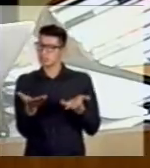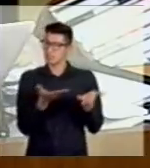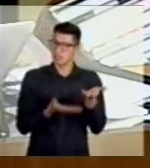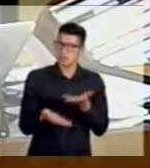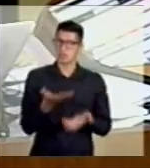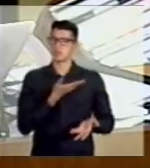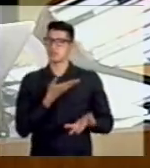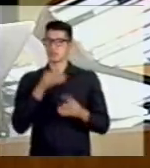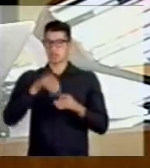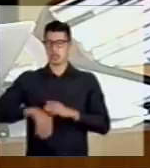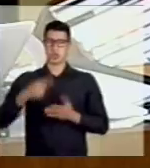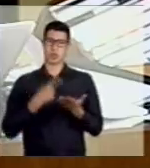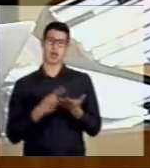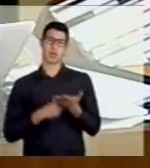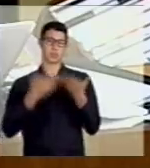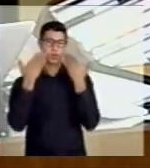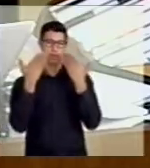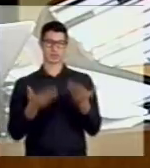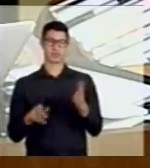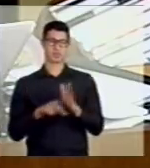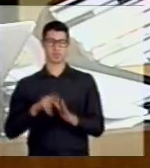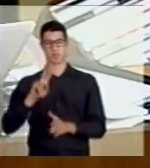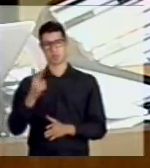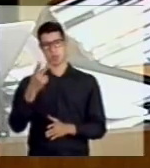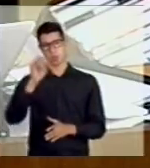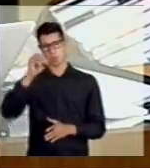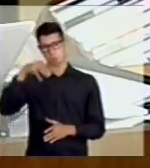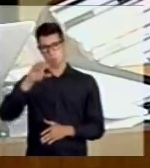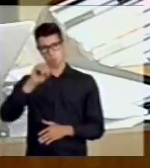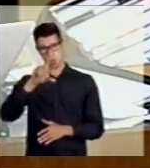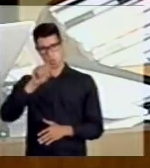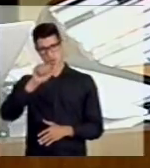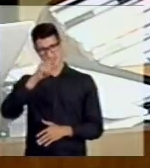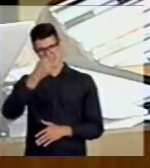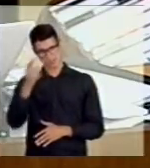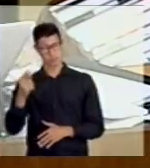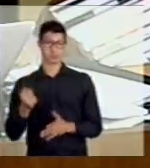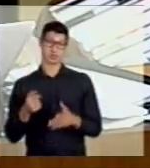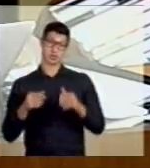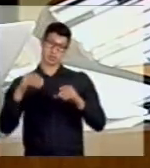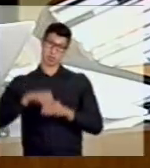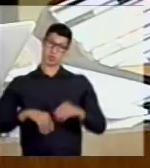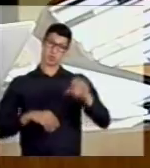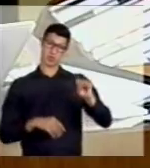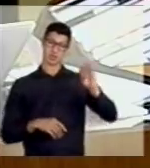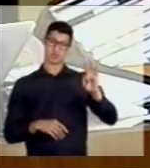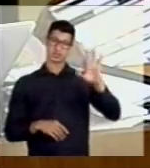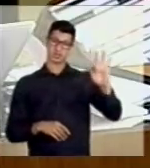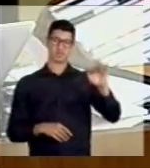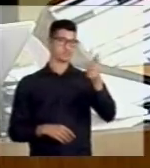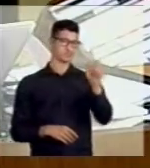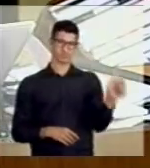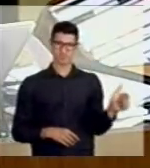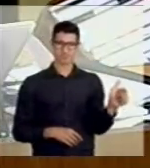meio do acordo apresentado para homologação. Assim, ao homologá-lo, o Supremo Tribunal Federal não